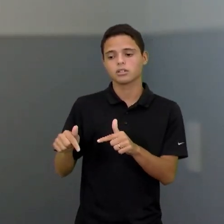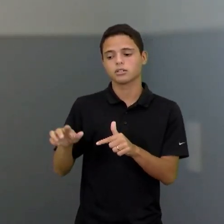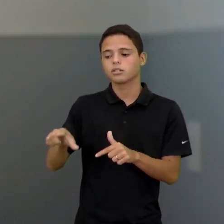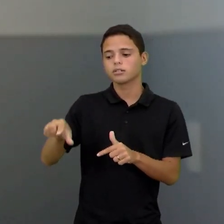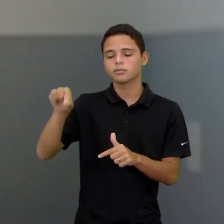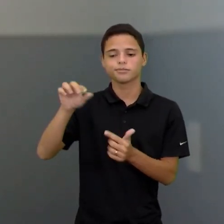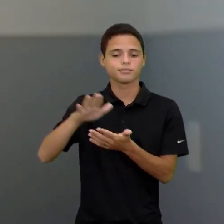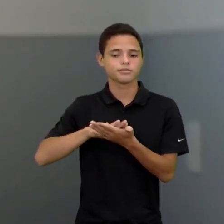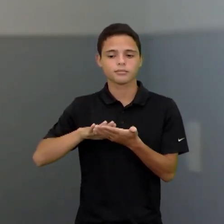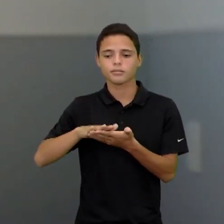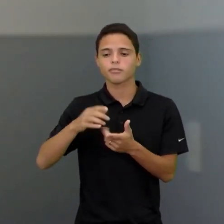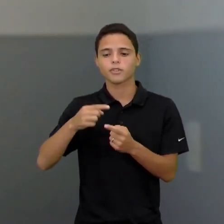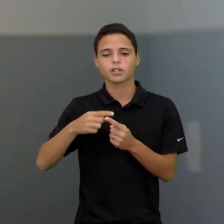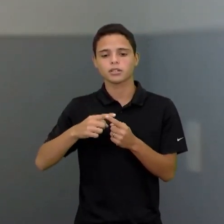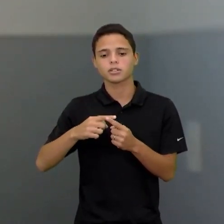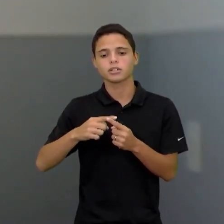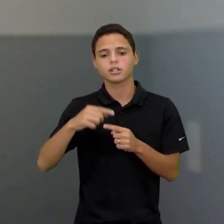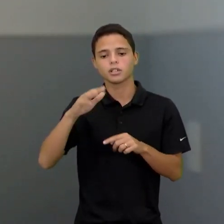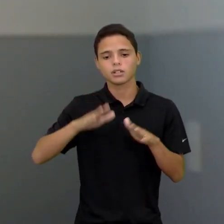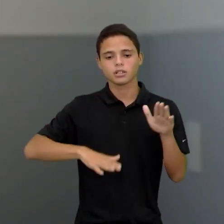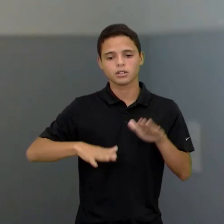de repente, a minha limitação